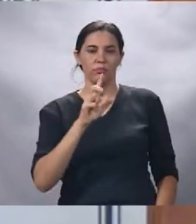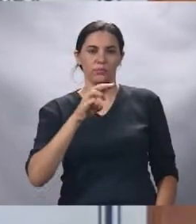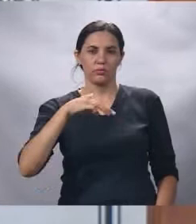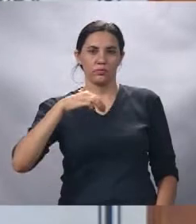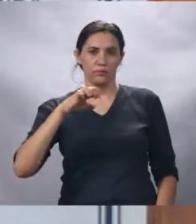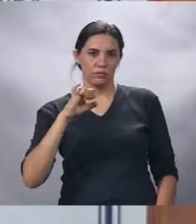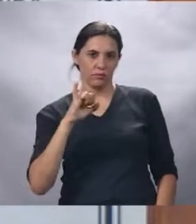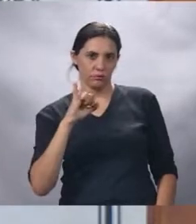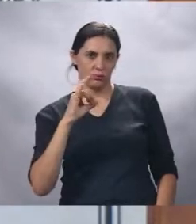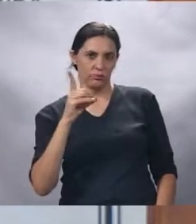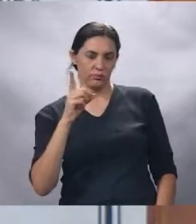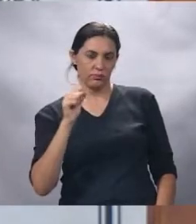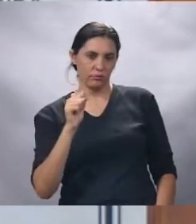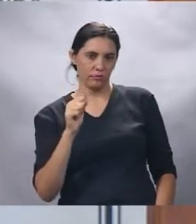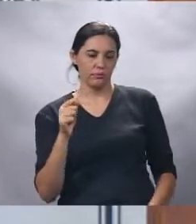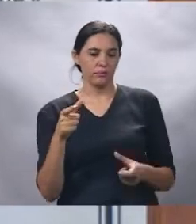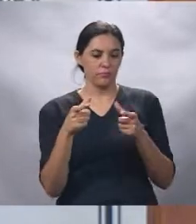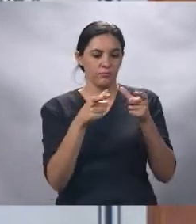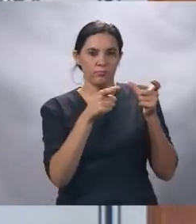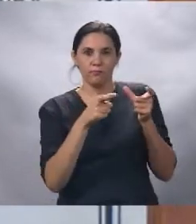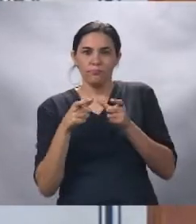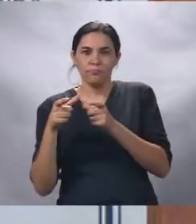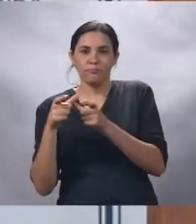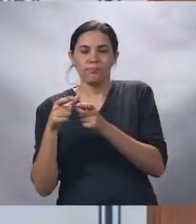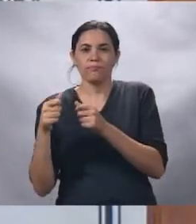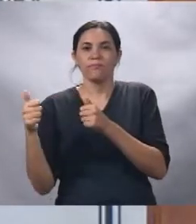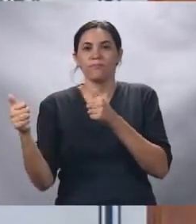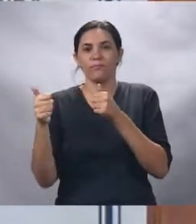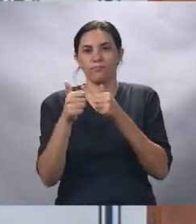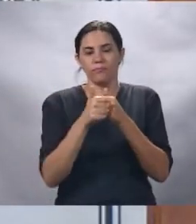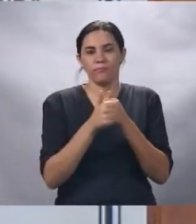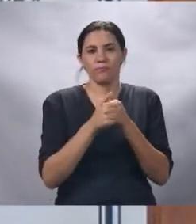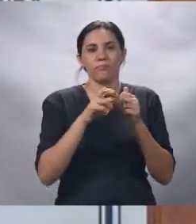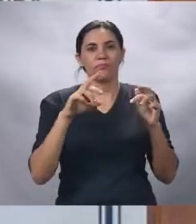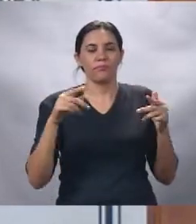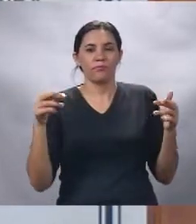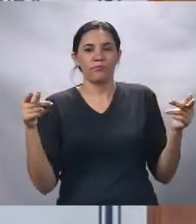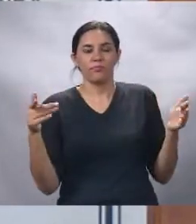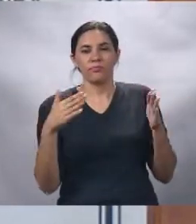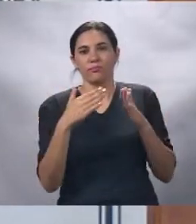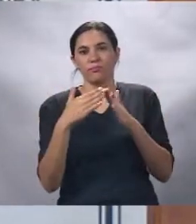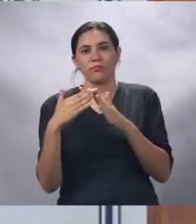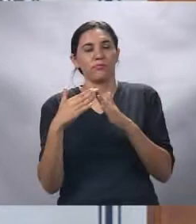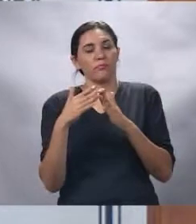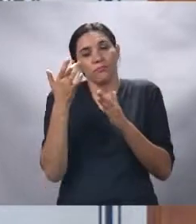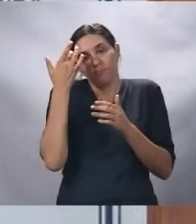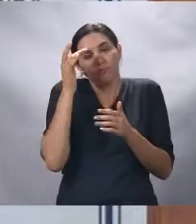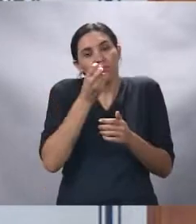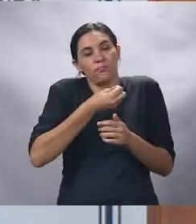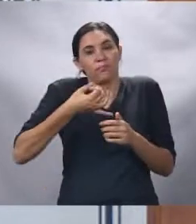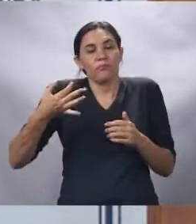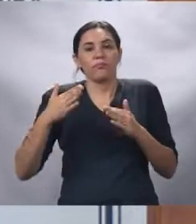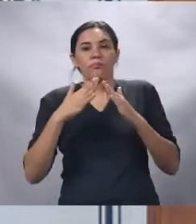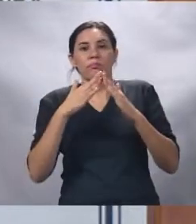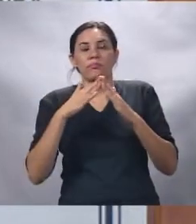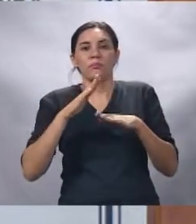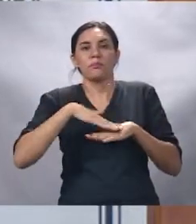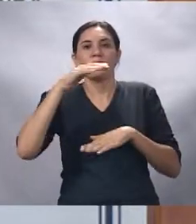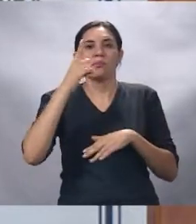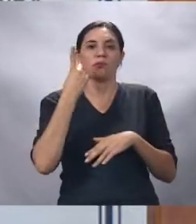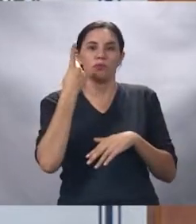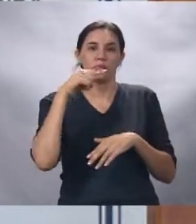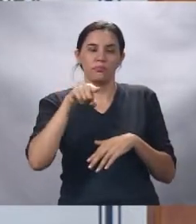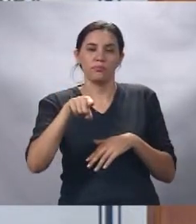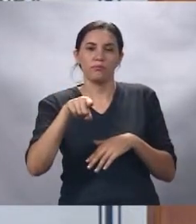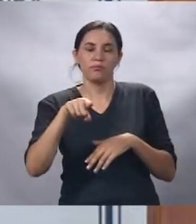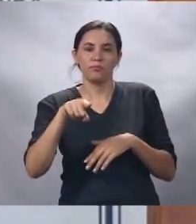beneficia especialmente o bairro Figueirinha, que tem várias casas lá, não sei a quantidade aqui agora, mas acredito que tem mais de 1.000 casas lá,